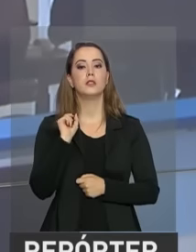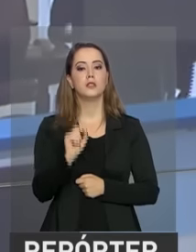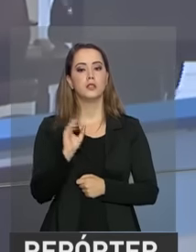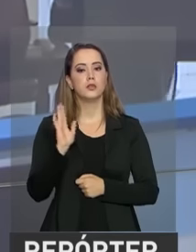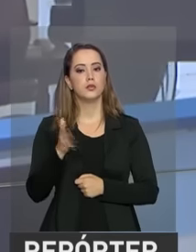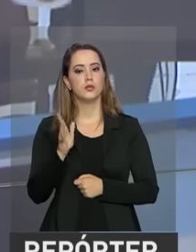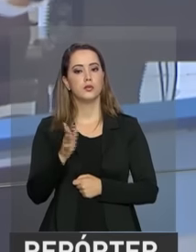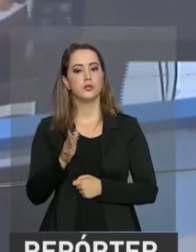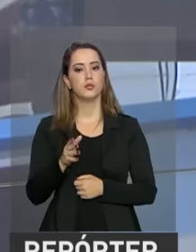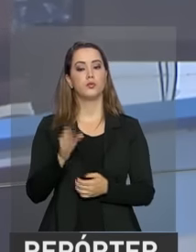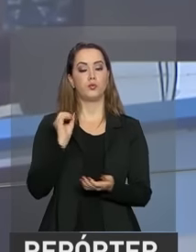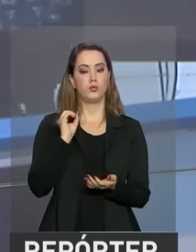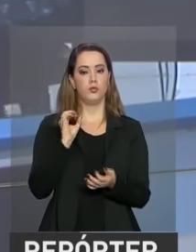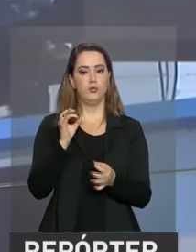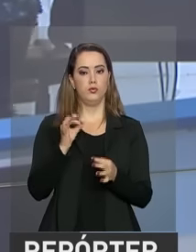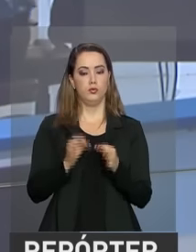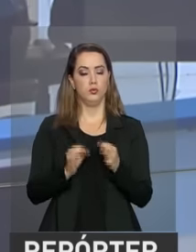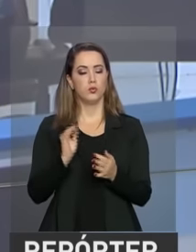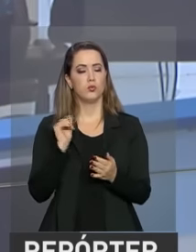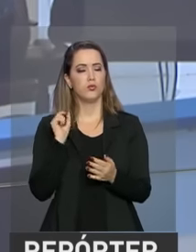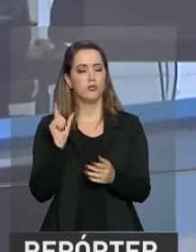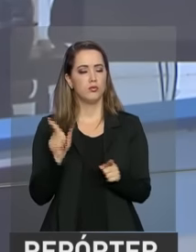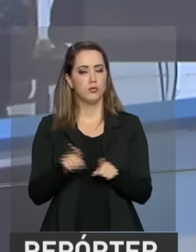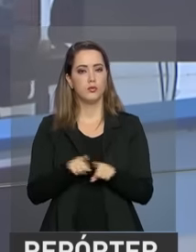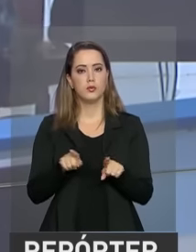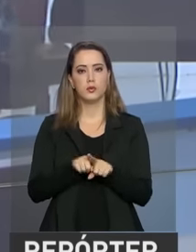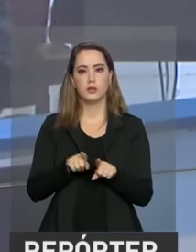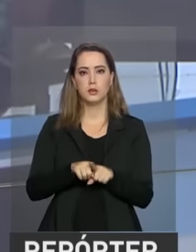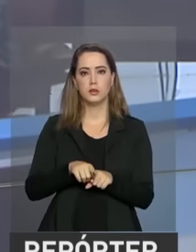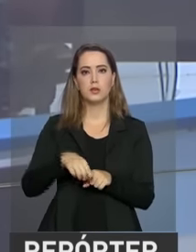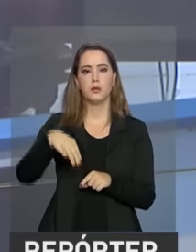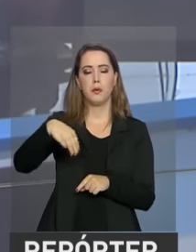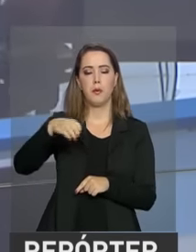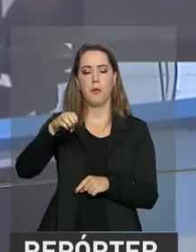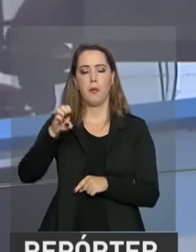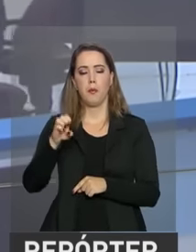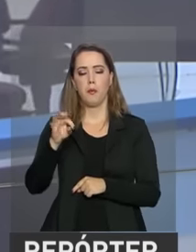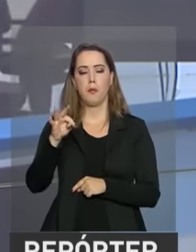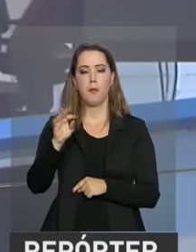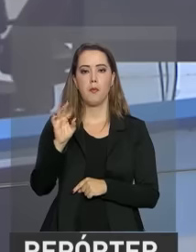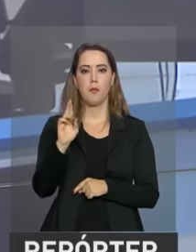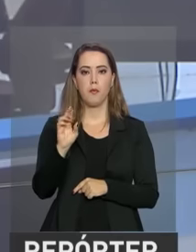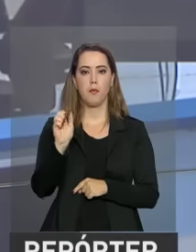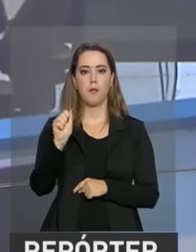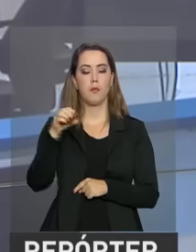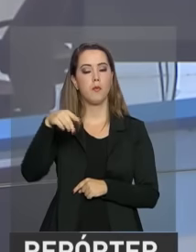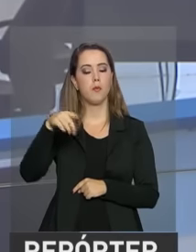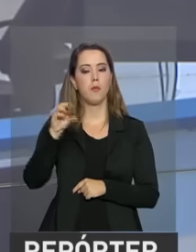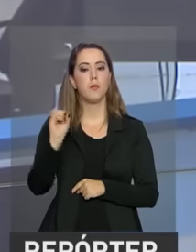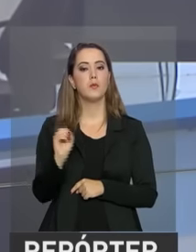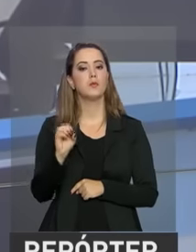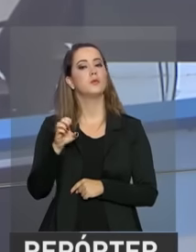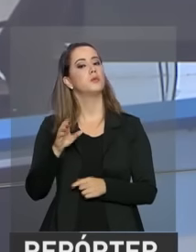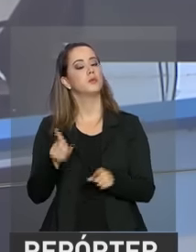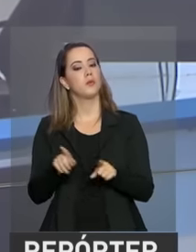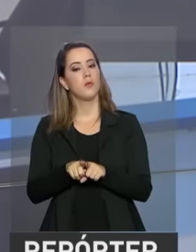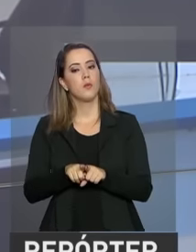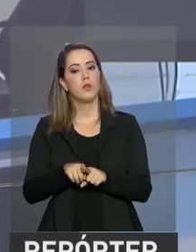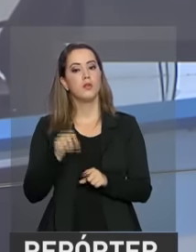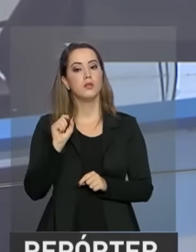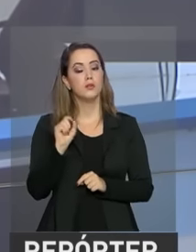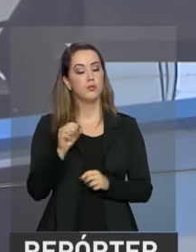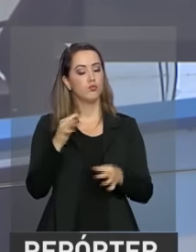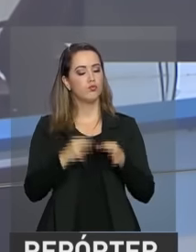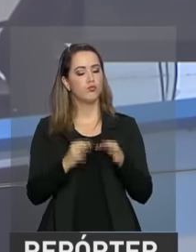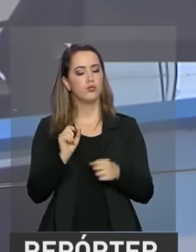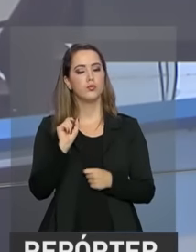formação acadêmica de Torquato Jardim inclui também um mestrado em Direito na Universidade de Michigan, nos Estados Unidos. O